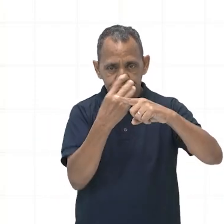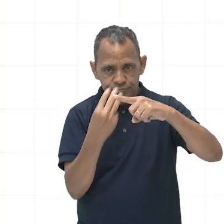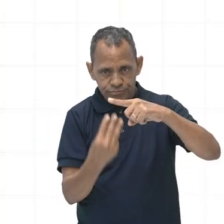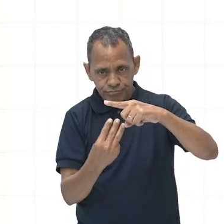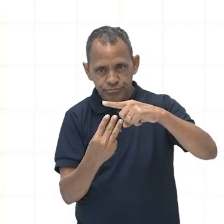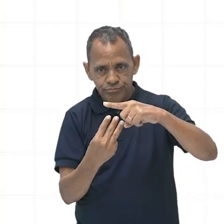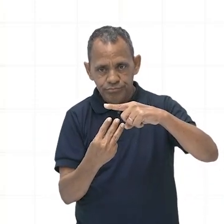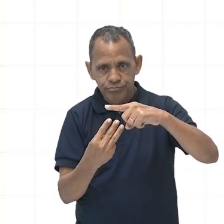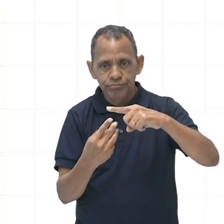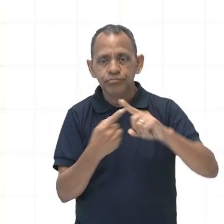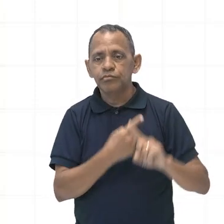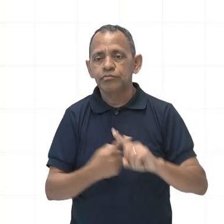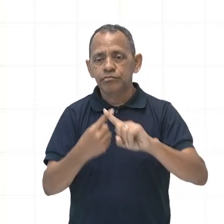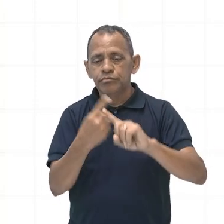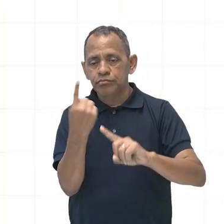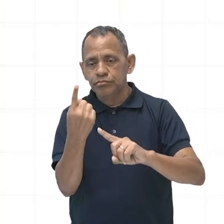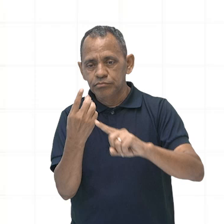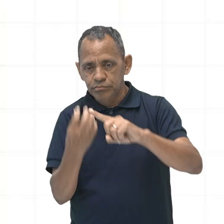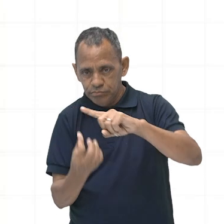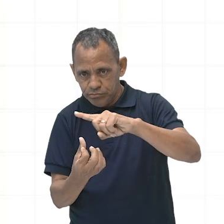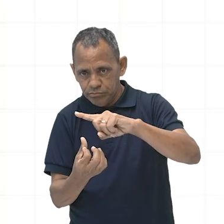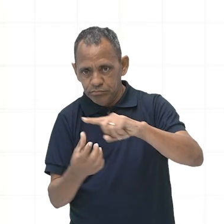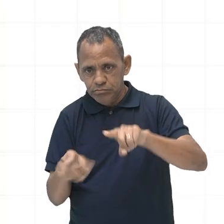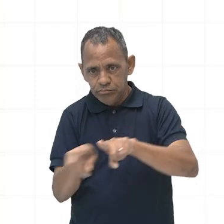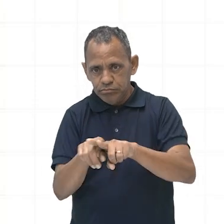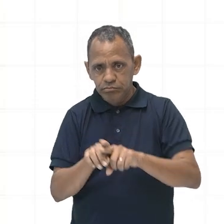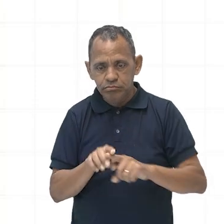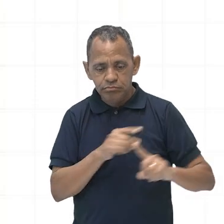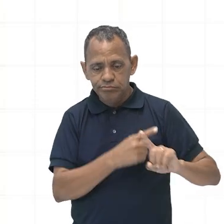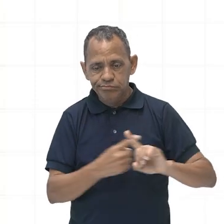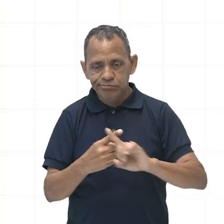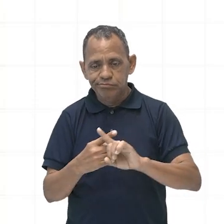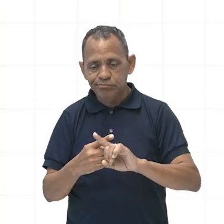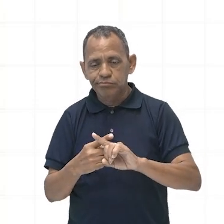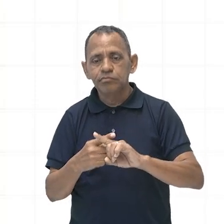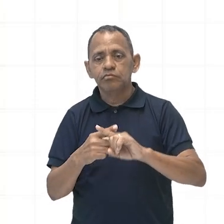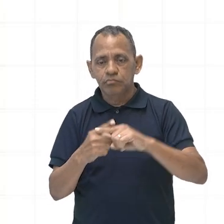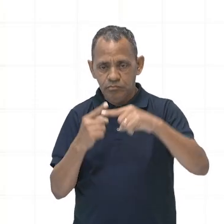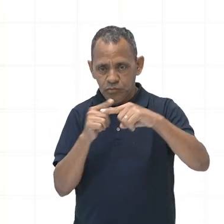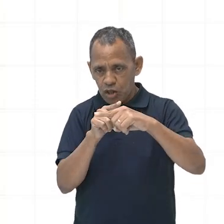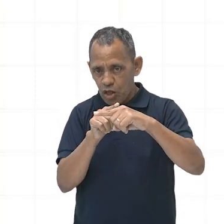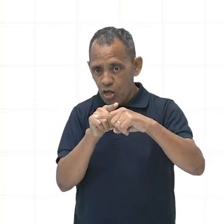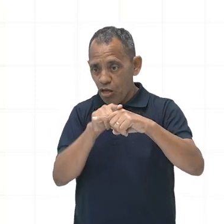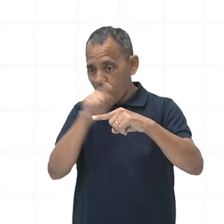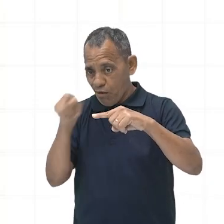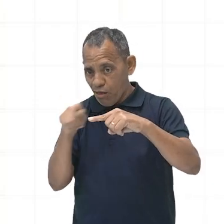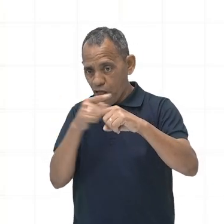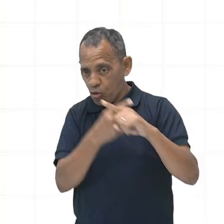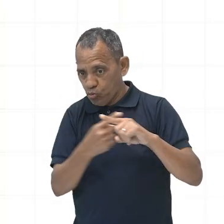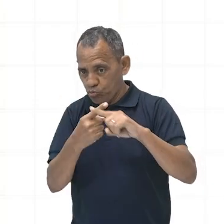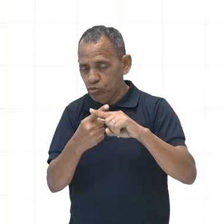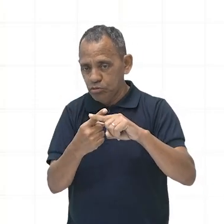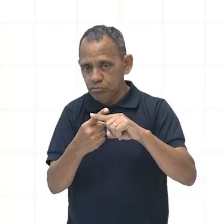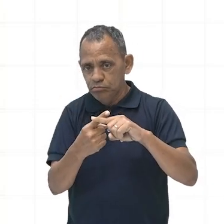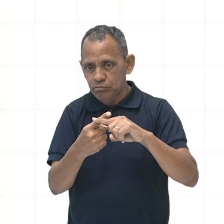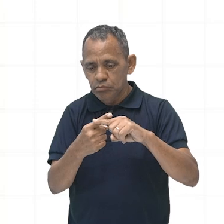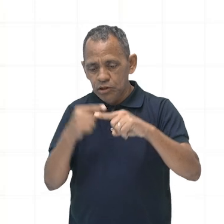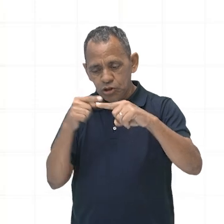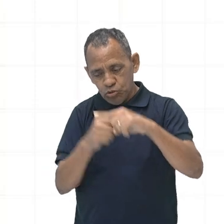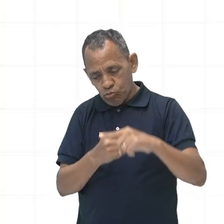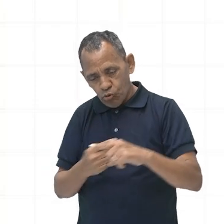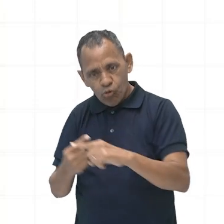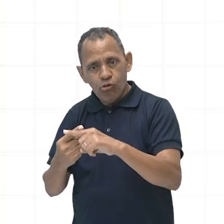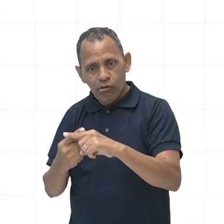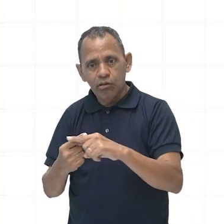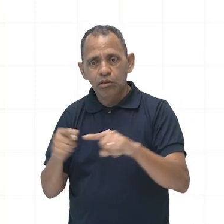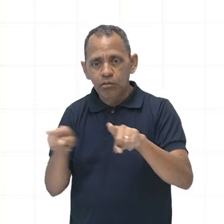vezes 1/6. E aí, multiplicação de fração, eu repito, multiplico o numerador com o numerador e denominador com o